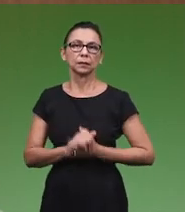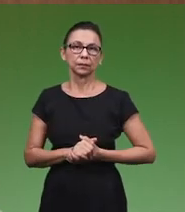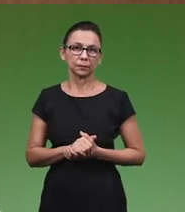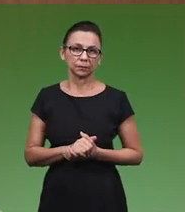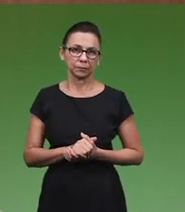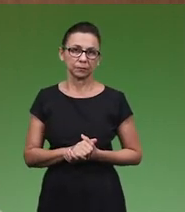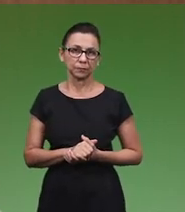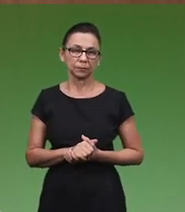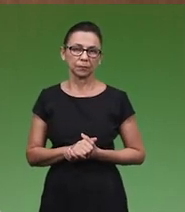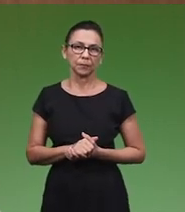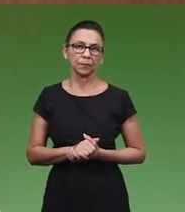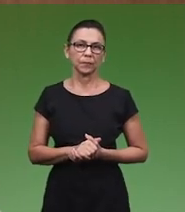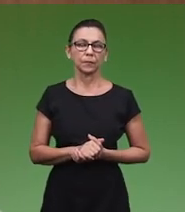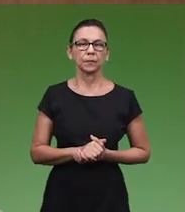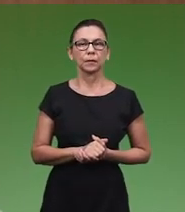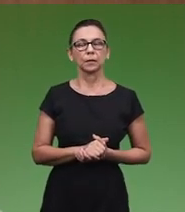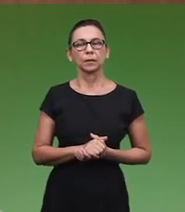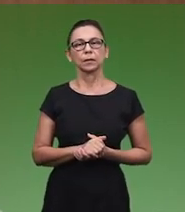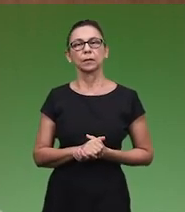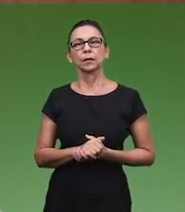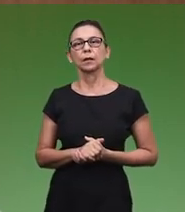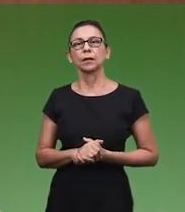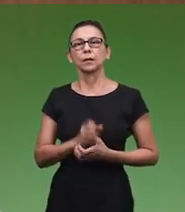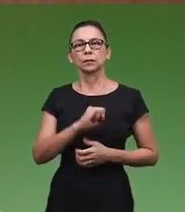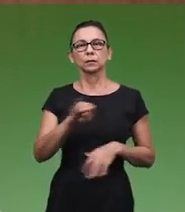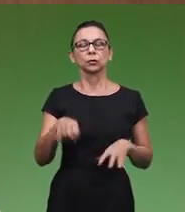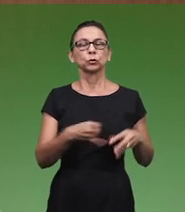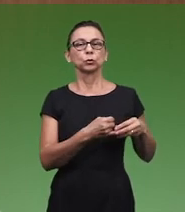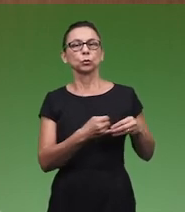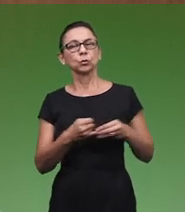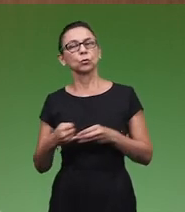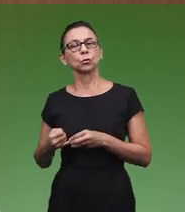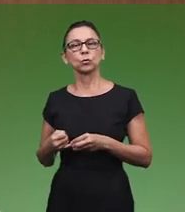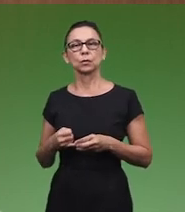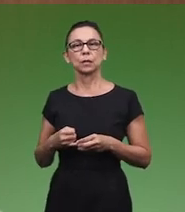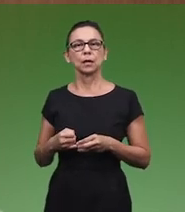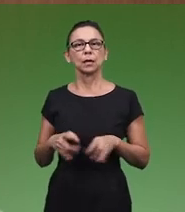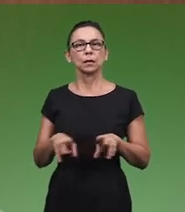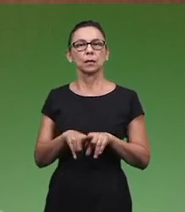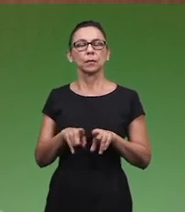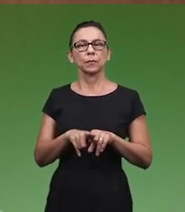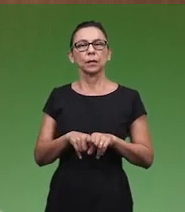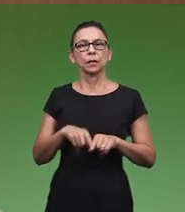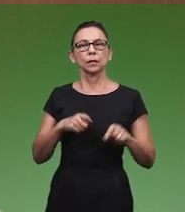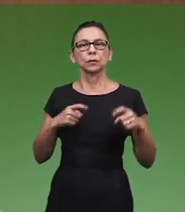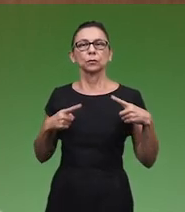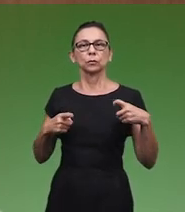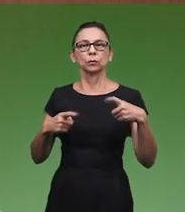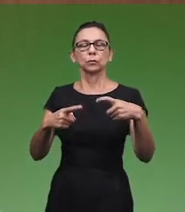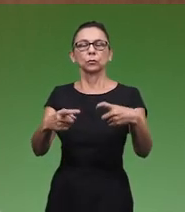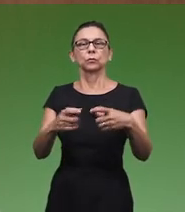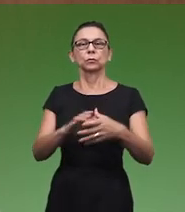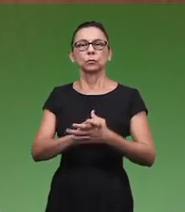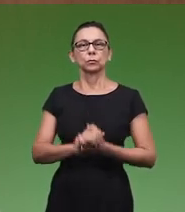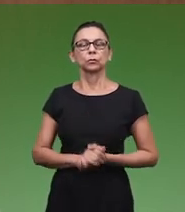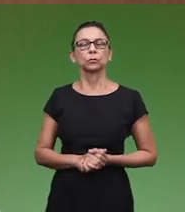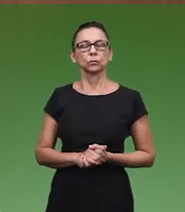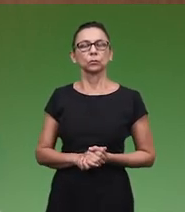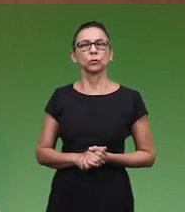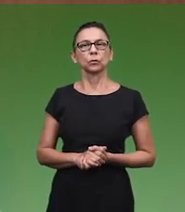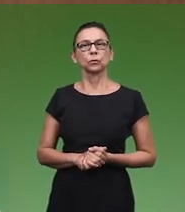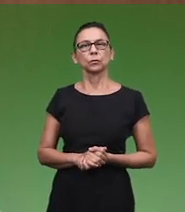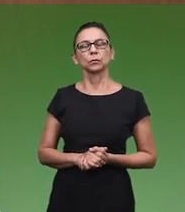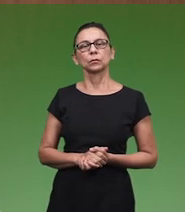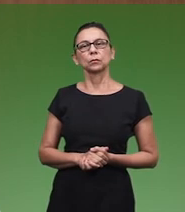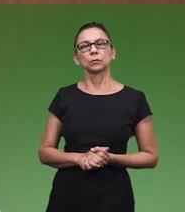de Jerusalém. Os irmãos vão lembrar, porque foi na batalha de Bet-Horon, quando Josué, para